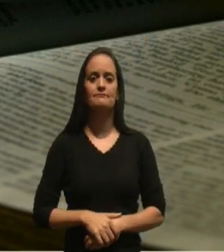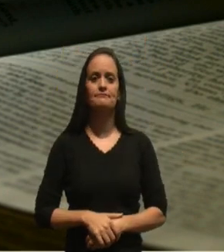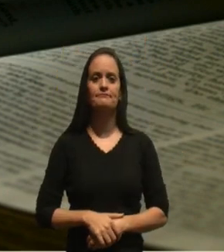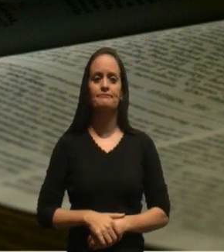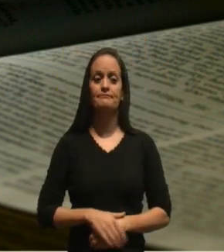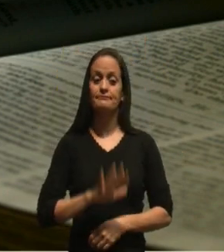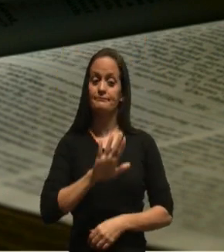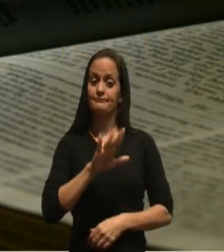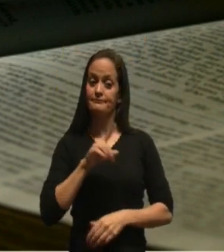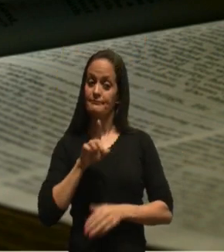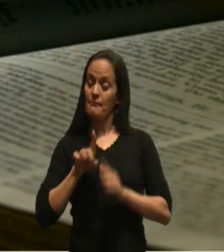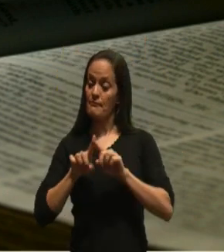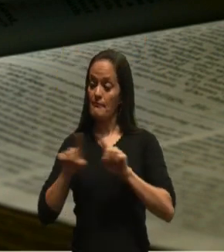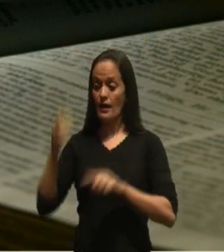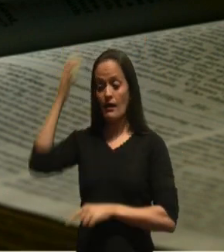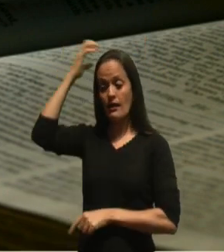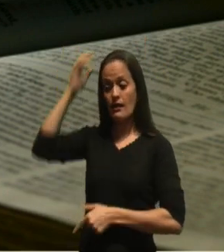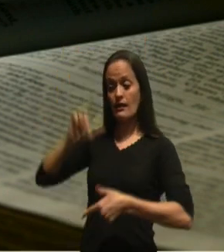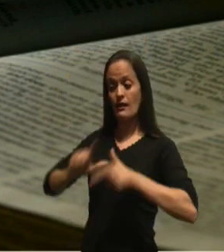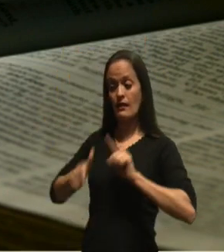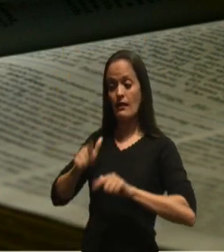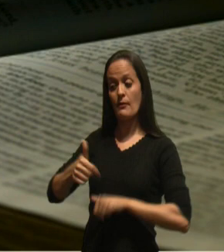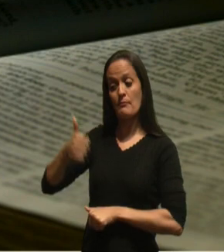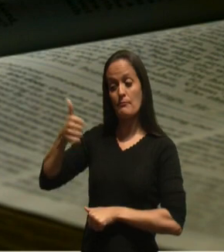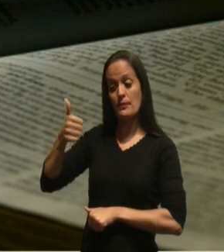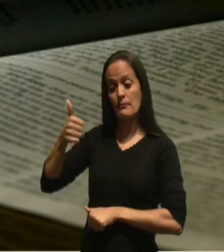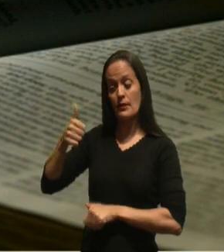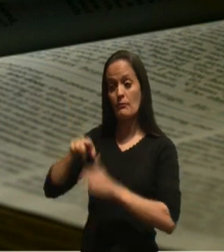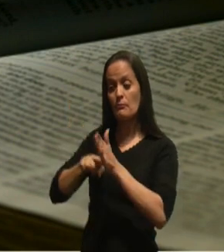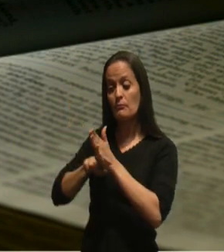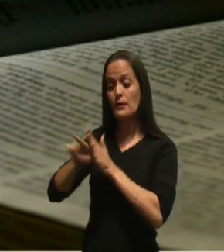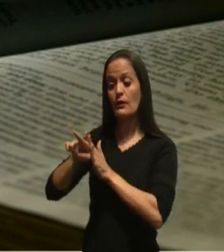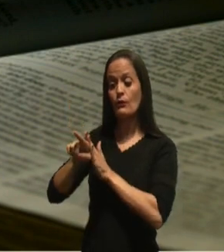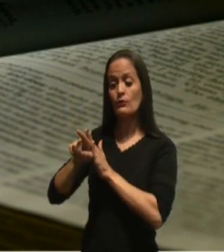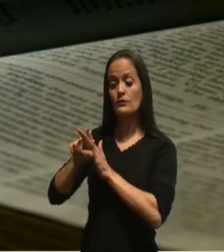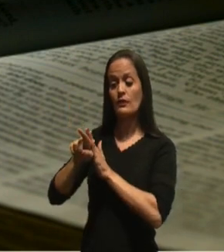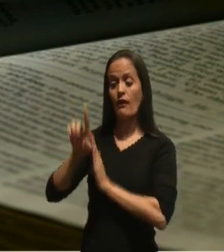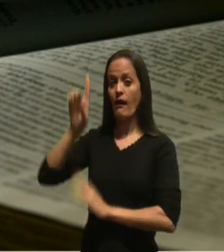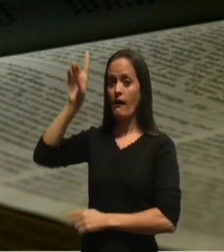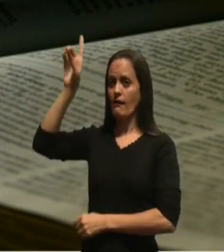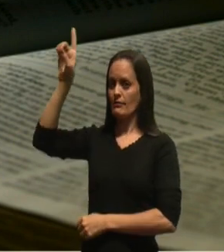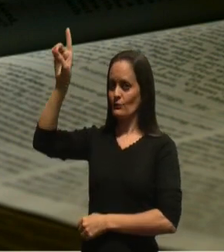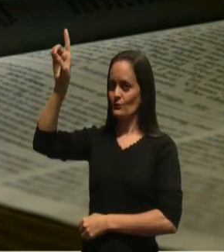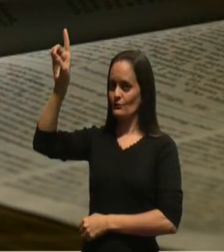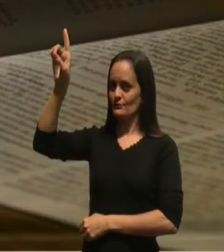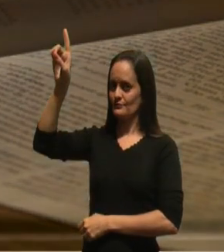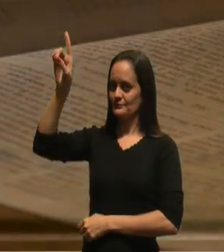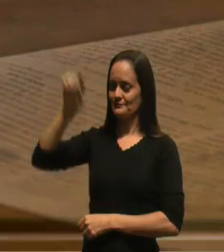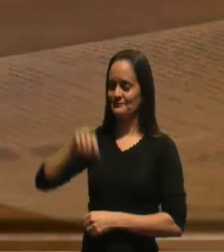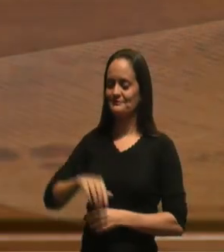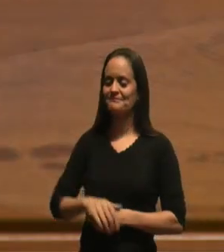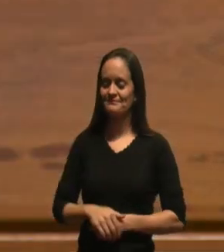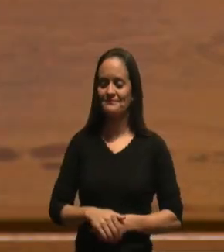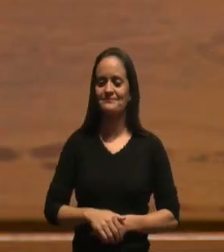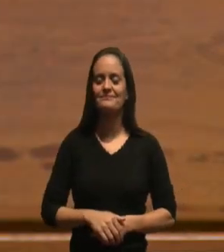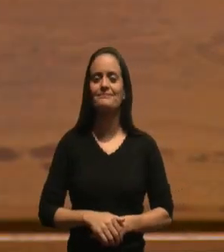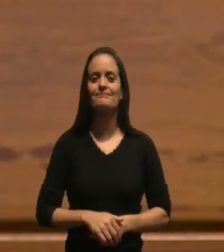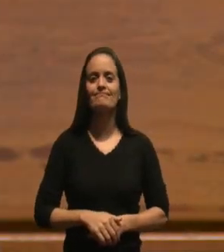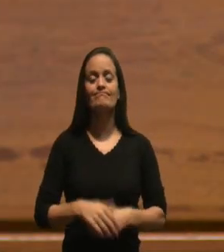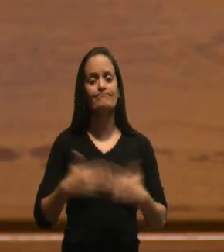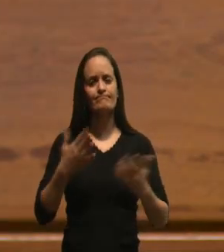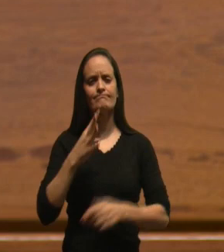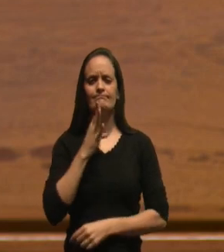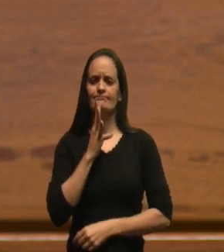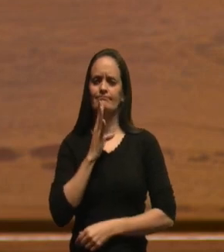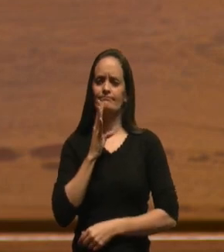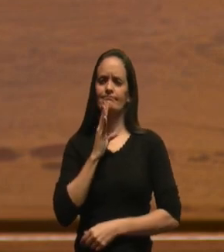consulta primeiro a palavra do Senhor. Nós conhecemos a história do povo de